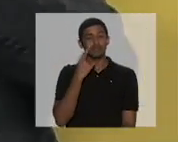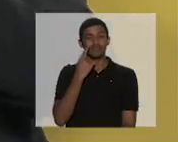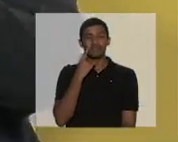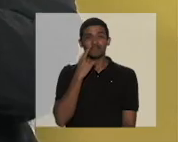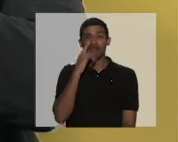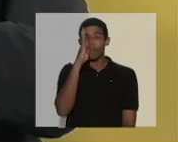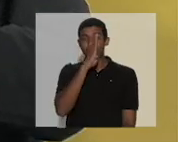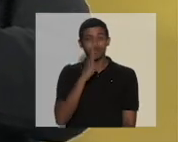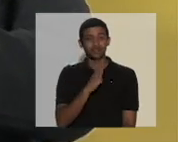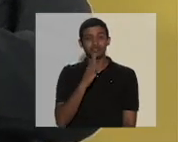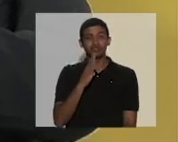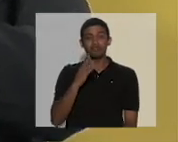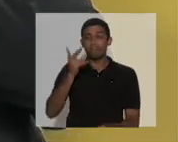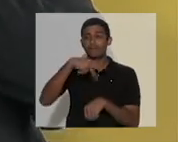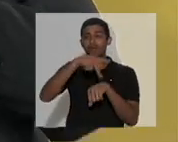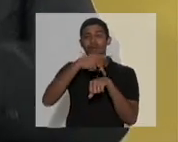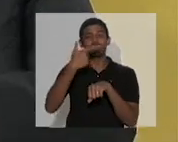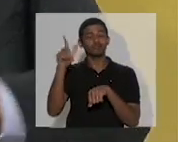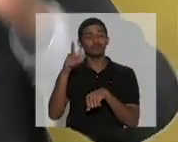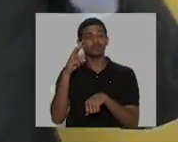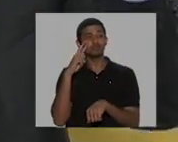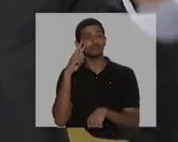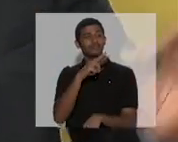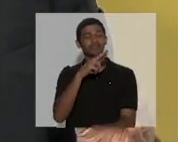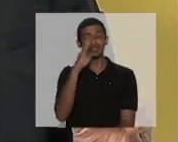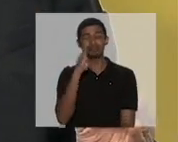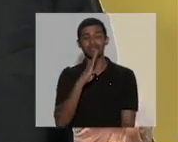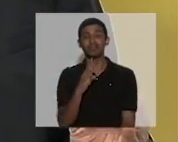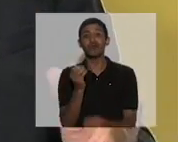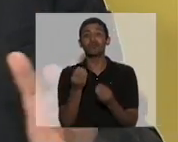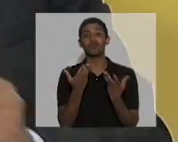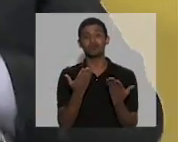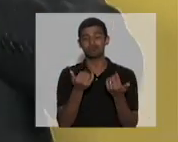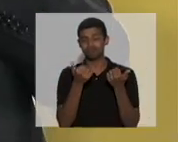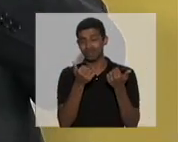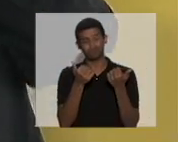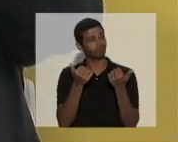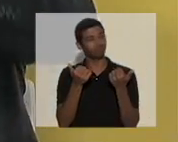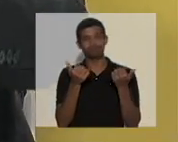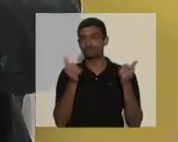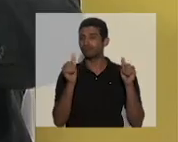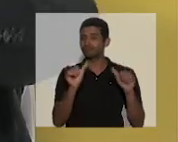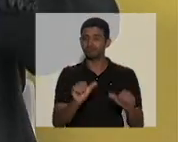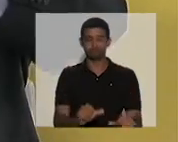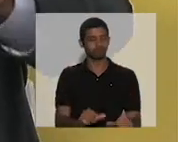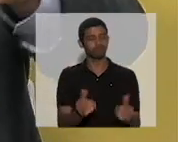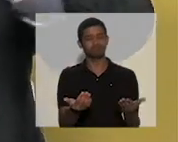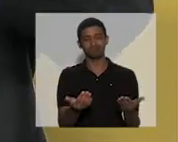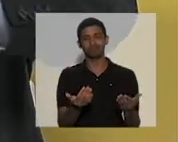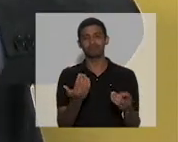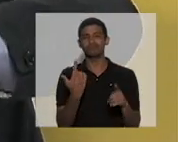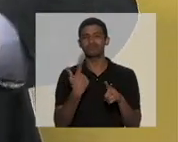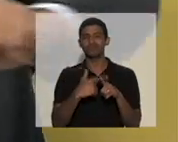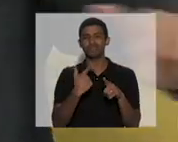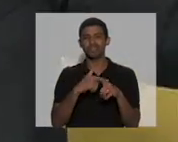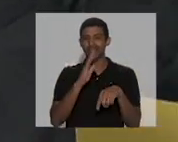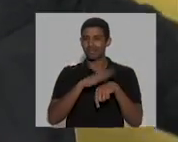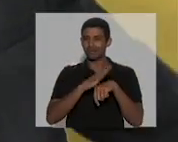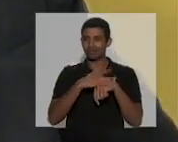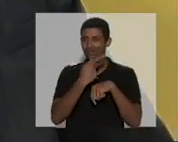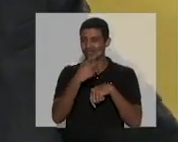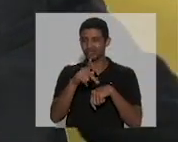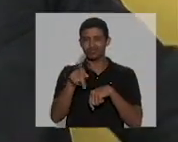a imagem do Brasil fica comprometida em função de algo que talvez tenha sido